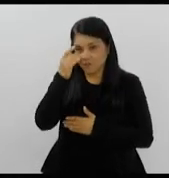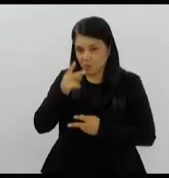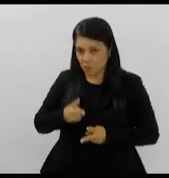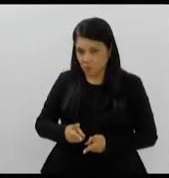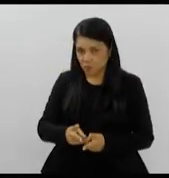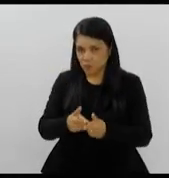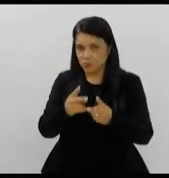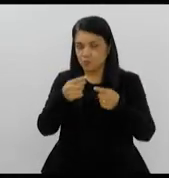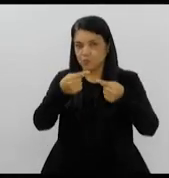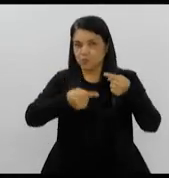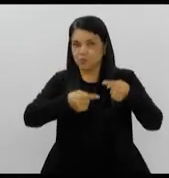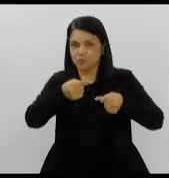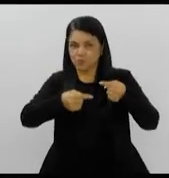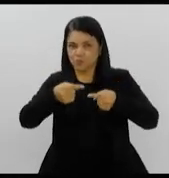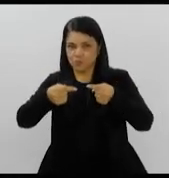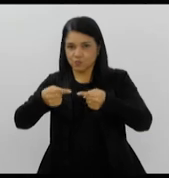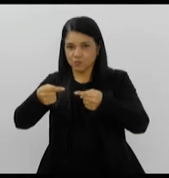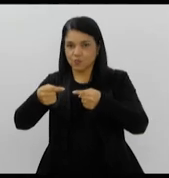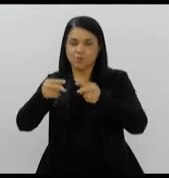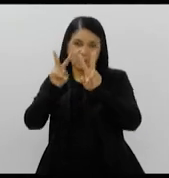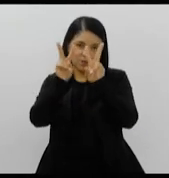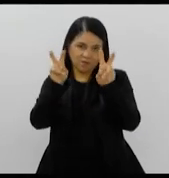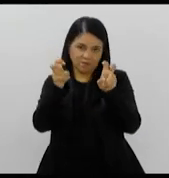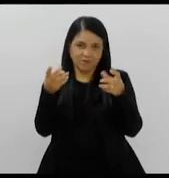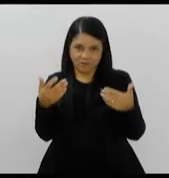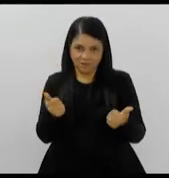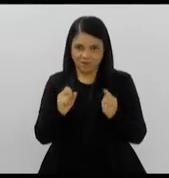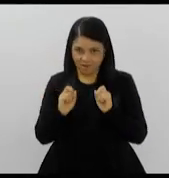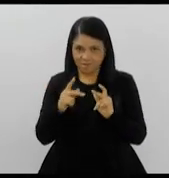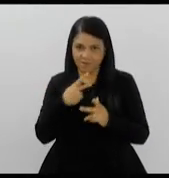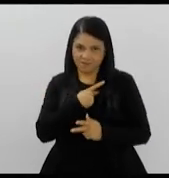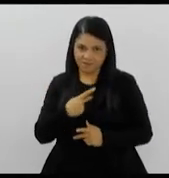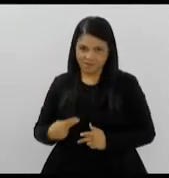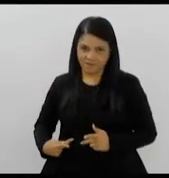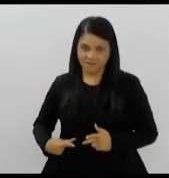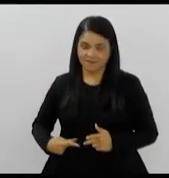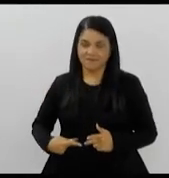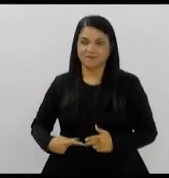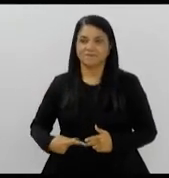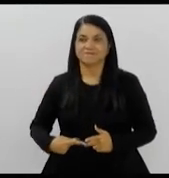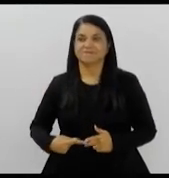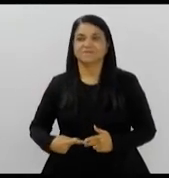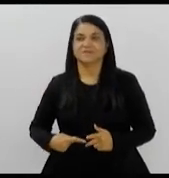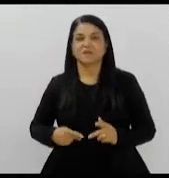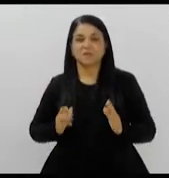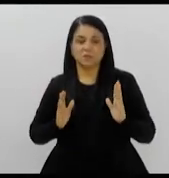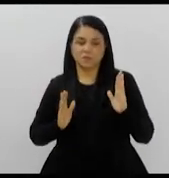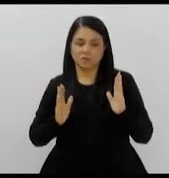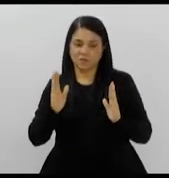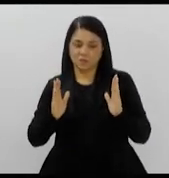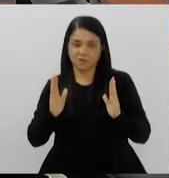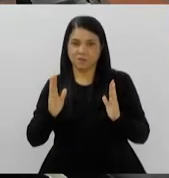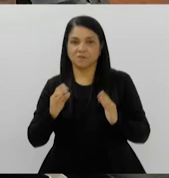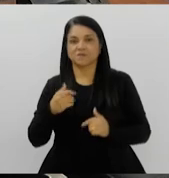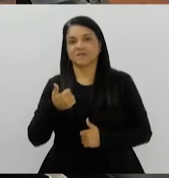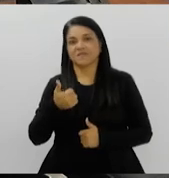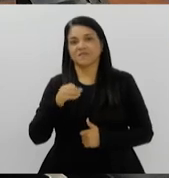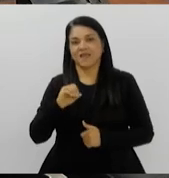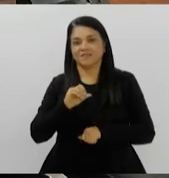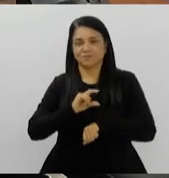a discutir essa matéria, senhor presidente, para não ficar longe do meu prazo de 10 minutos. Muito obrigado,